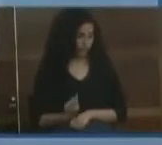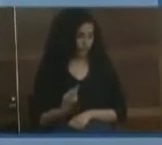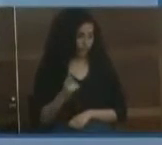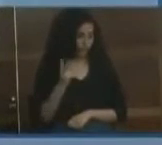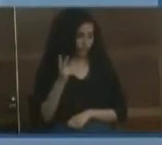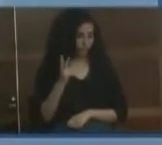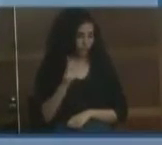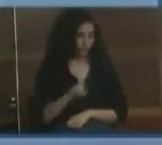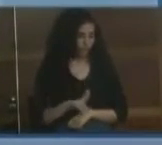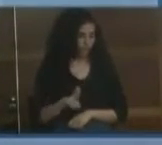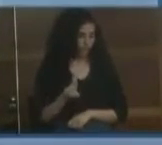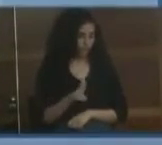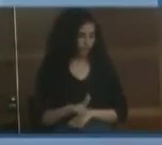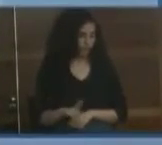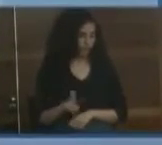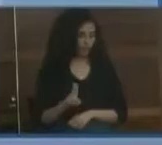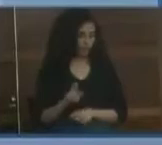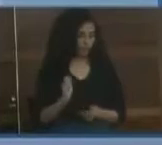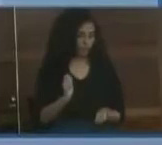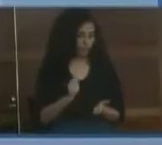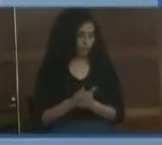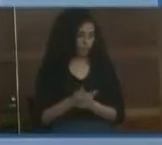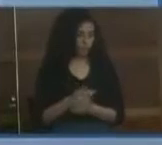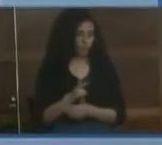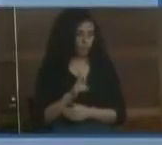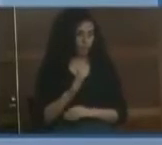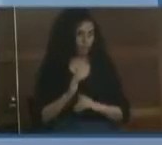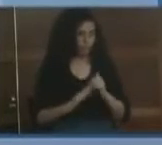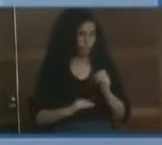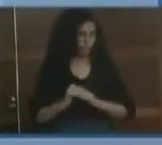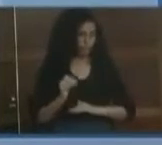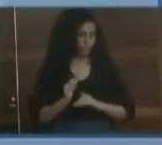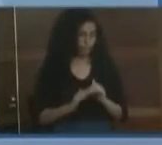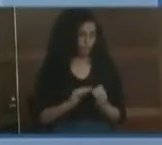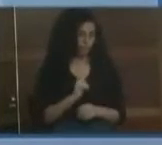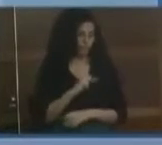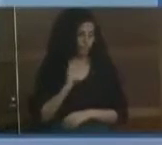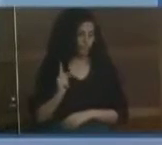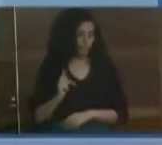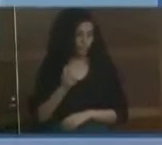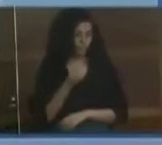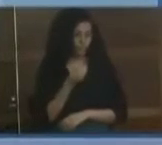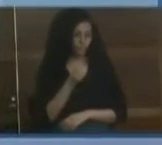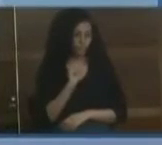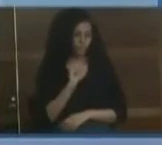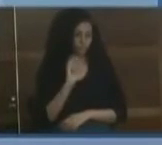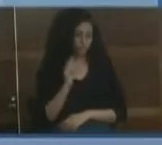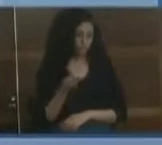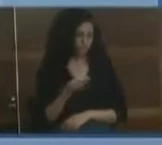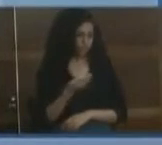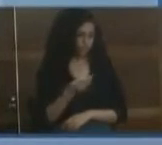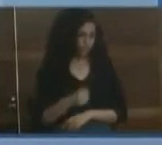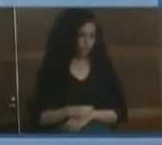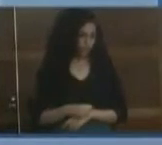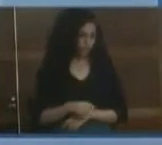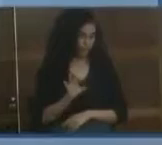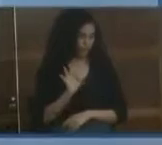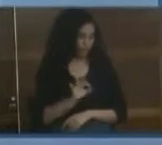o valor aplicado na remuneração com profissionais dos magistérios 68000000